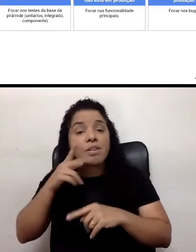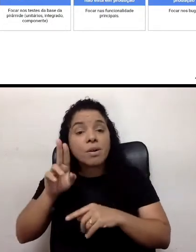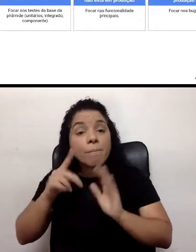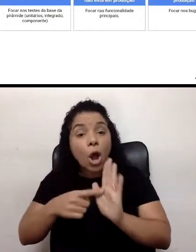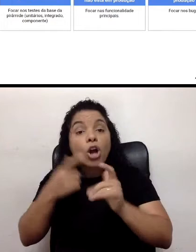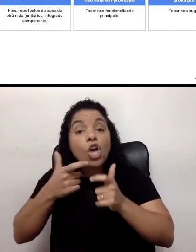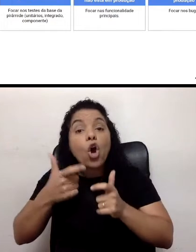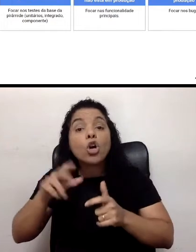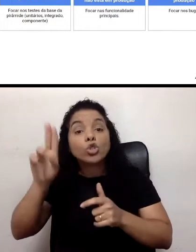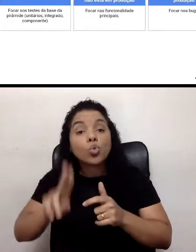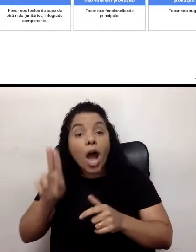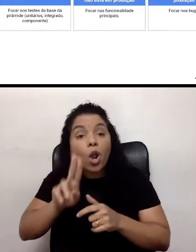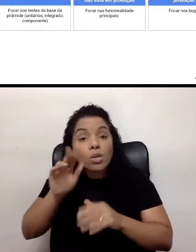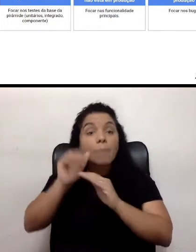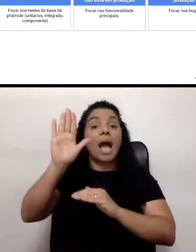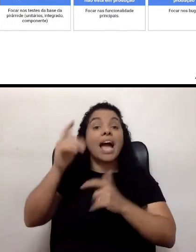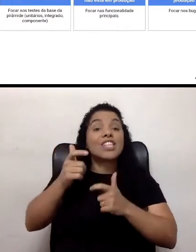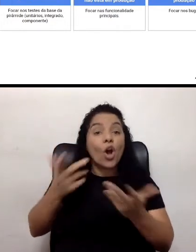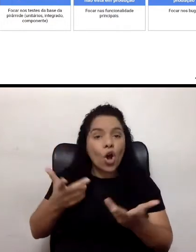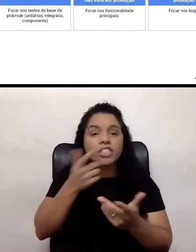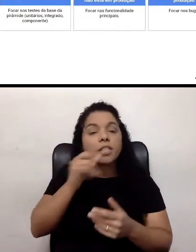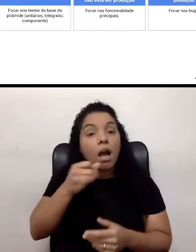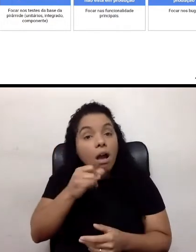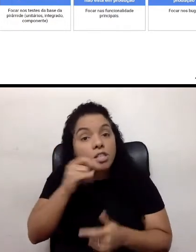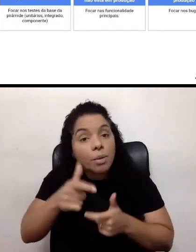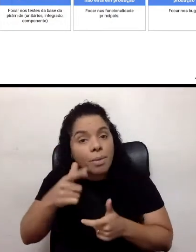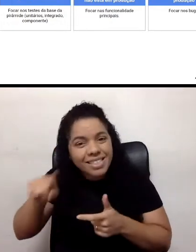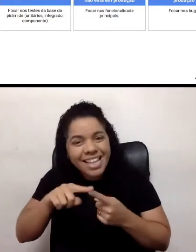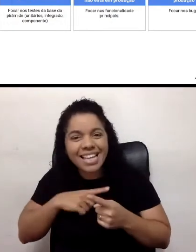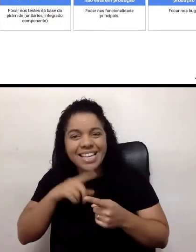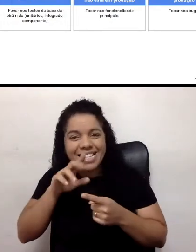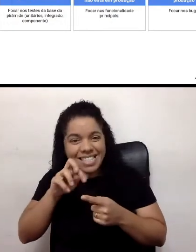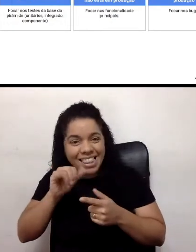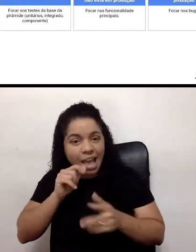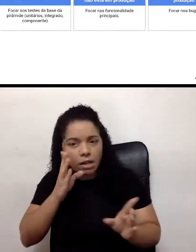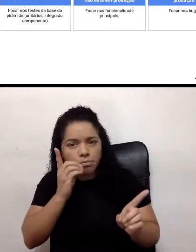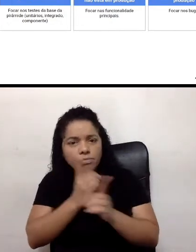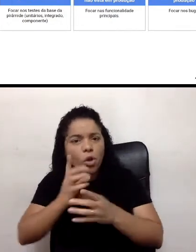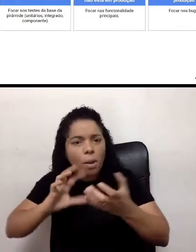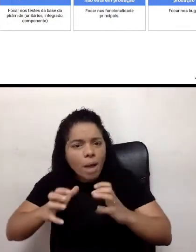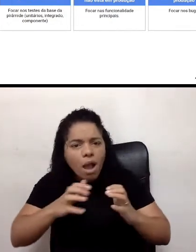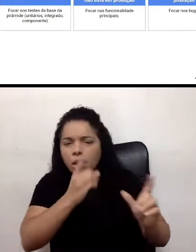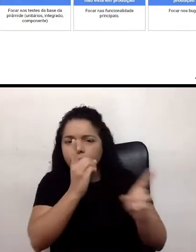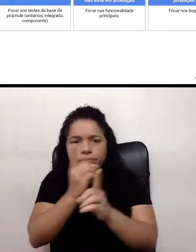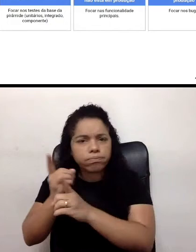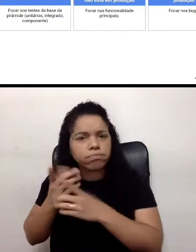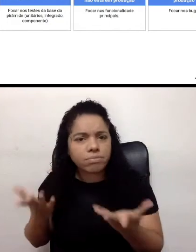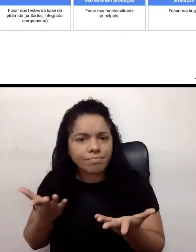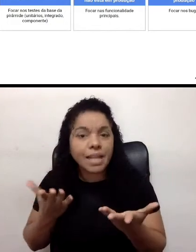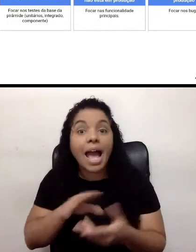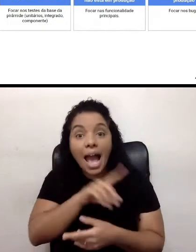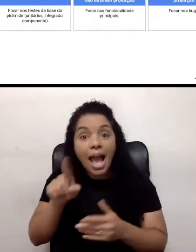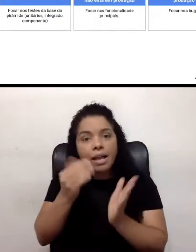a aplicação. Então, você vai automatizar os cenários aonde os bugs forem encontrados. E aí, sim, você